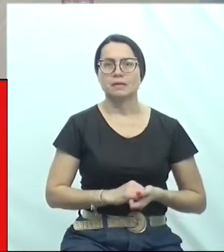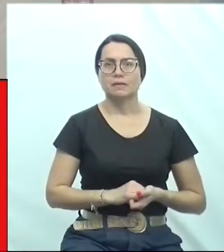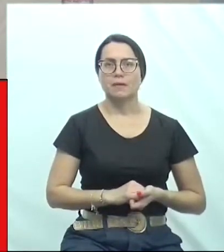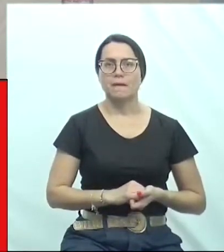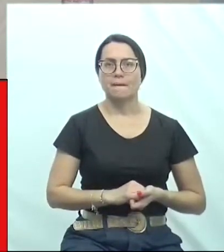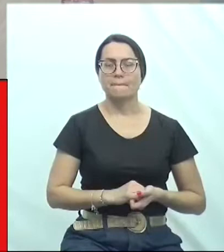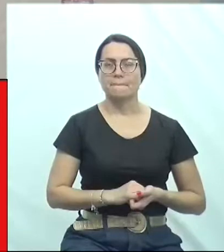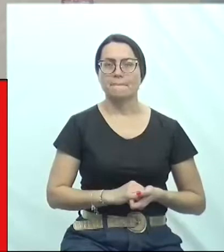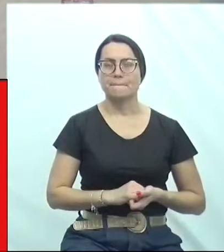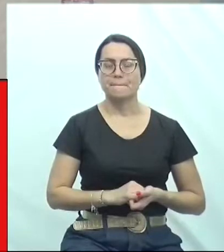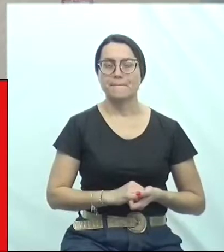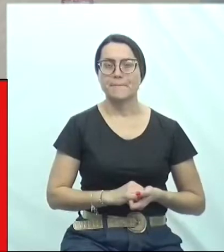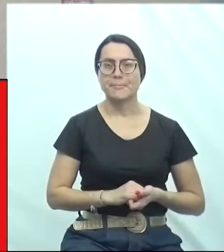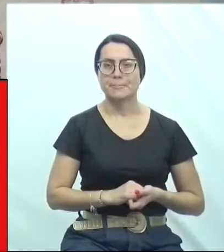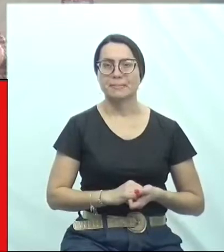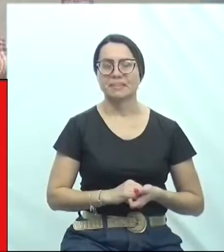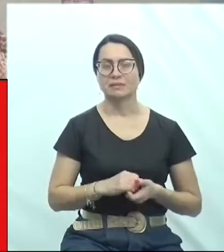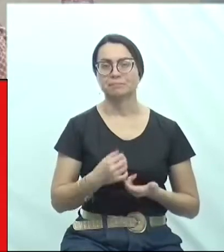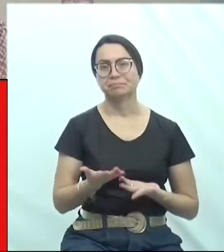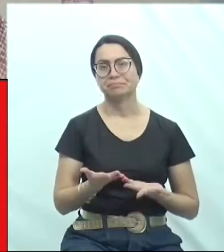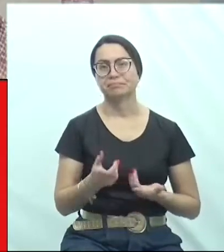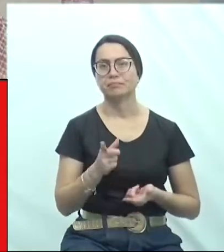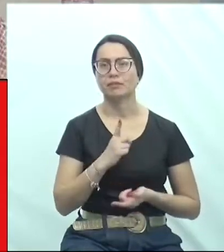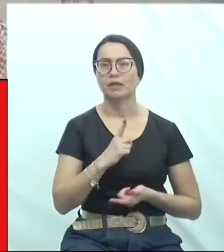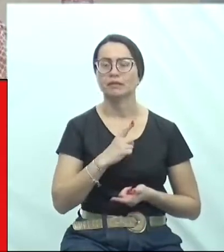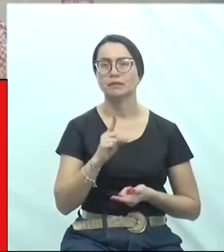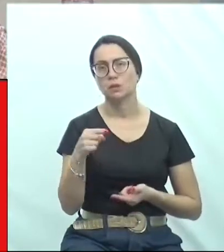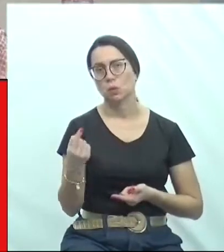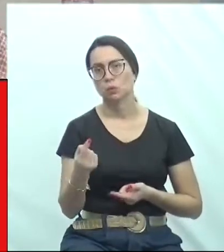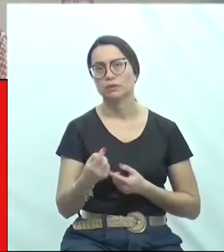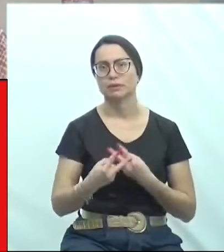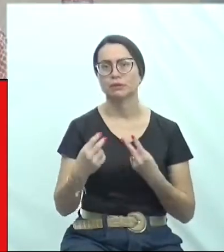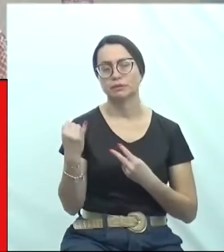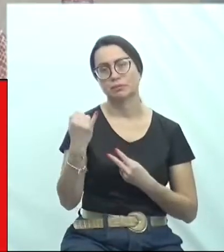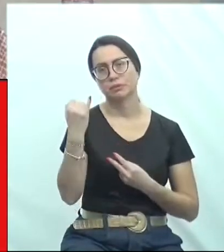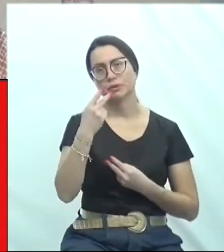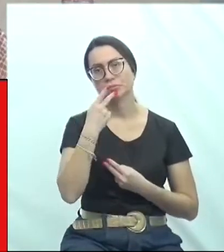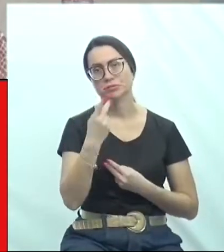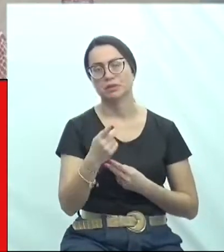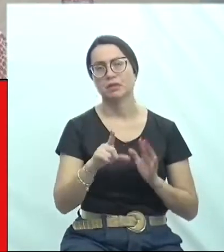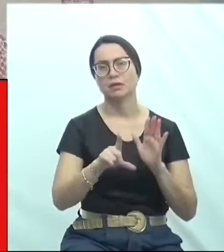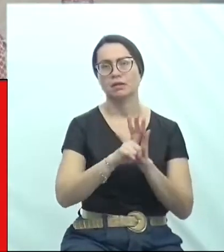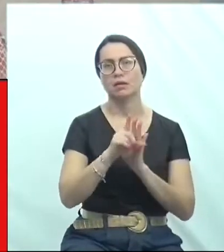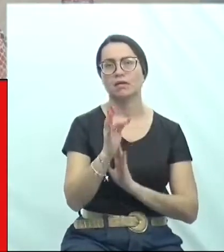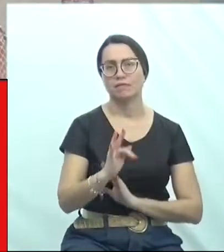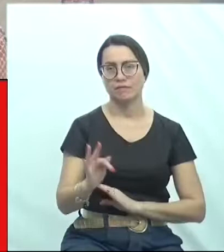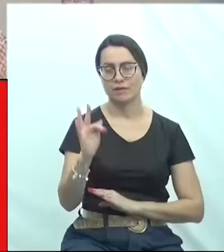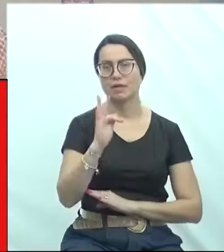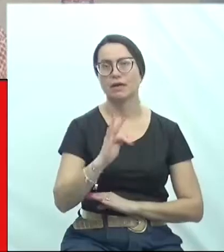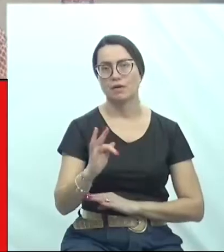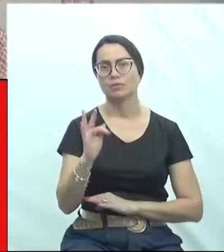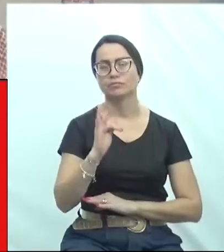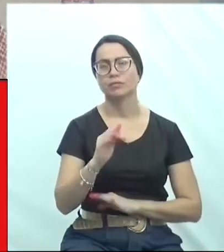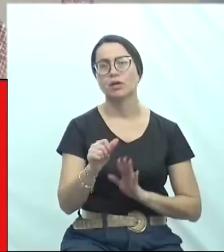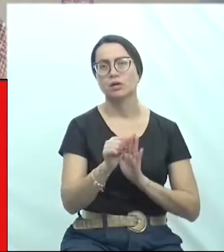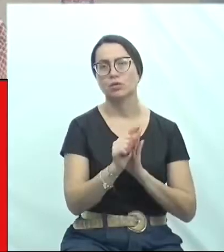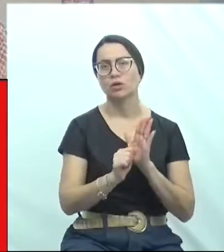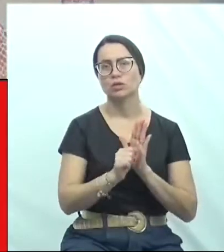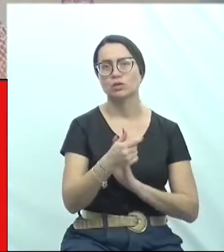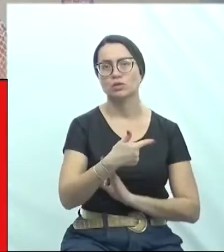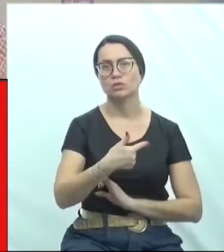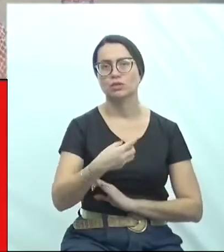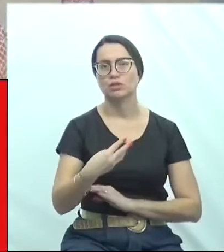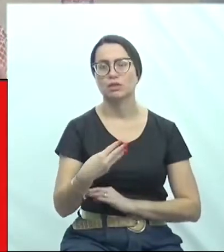Por outro lado, nós também temos a Lei Federal 11.445/2007, que é o marco legal do saneamento básico, no seu artigo